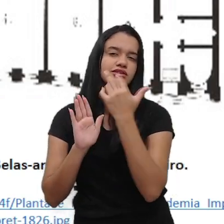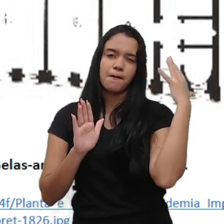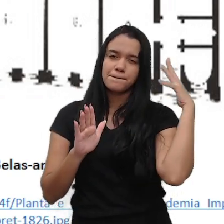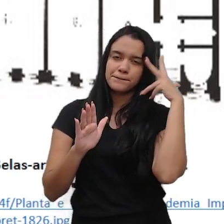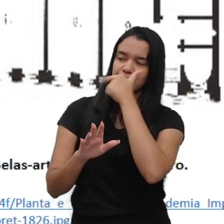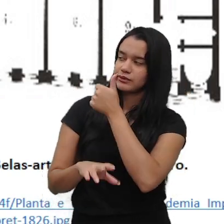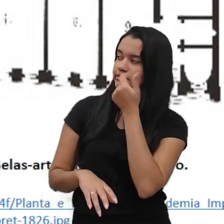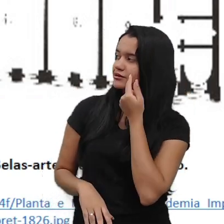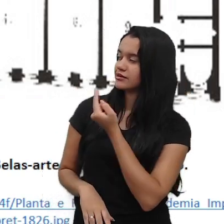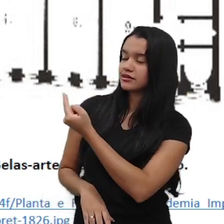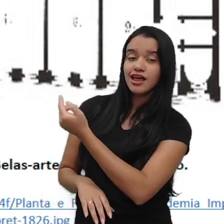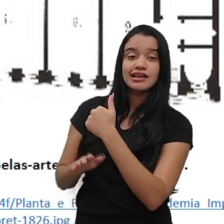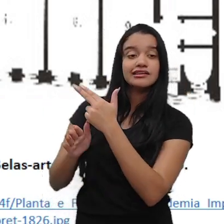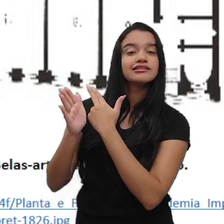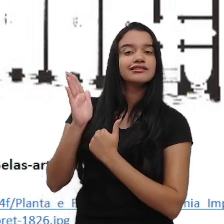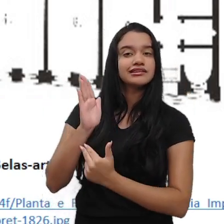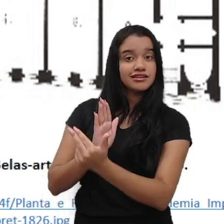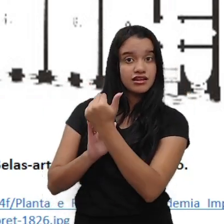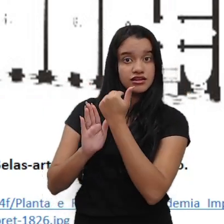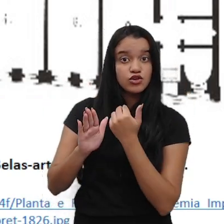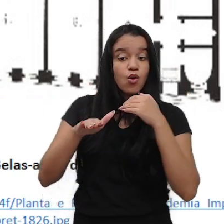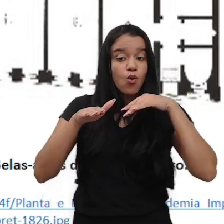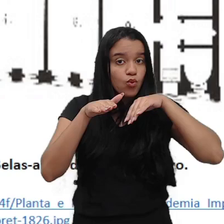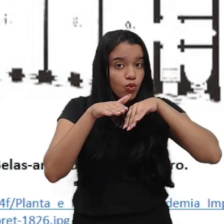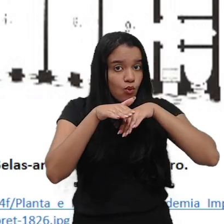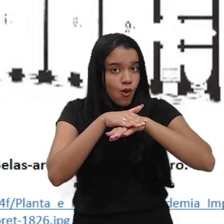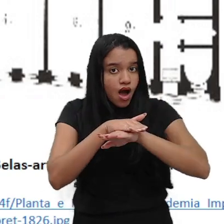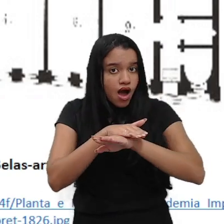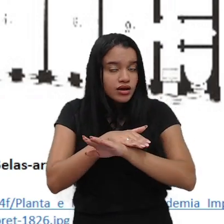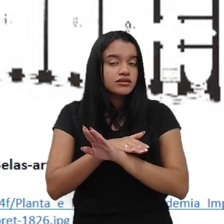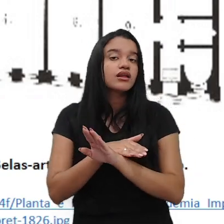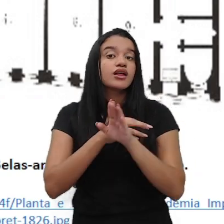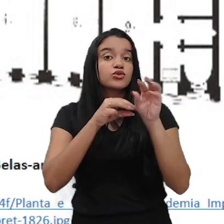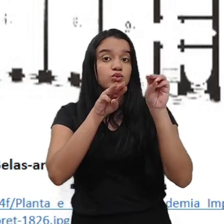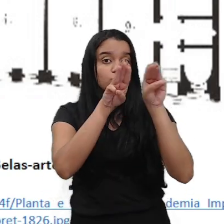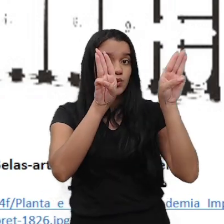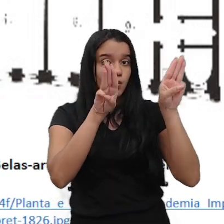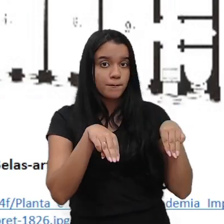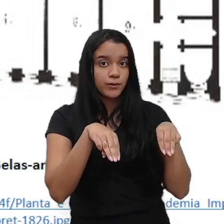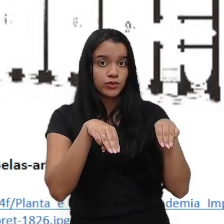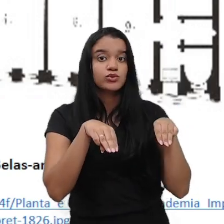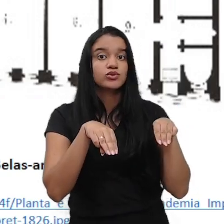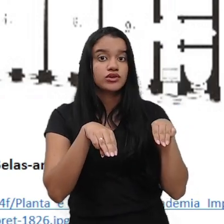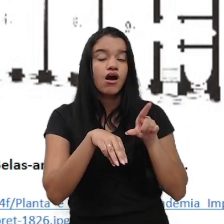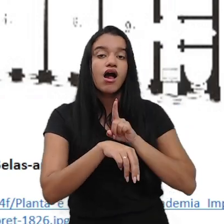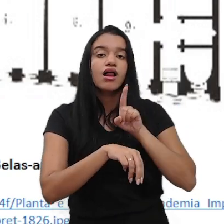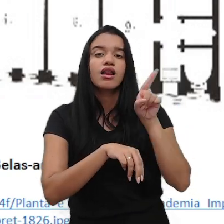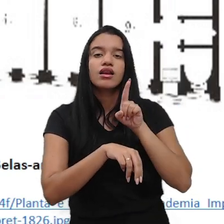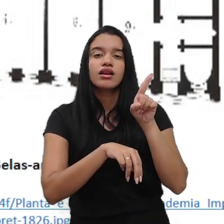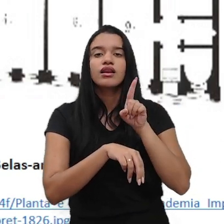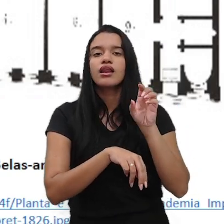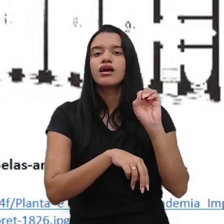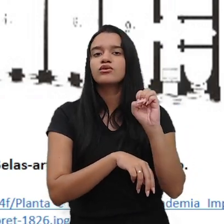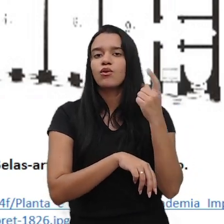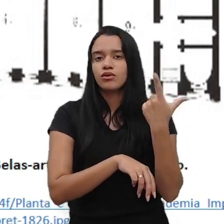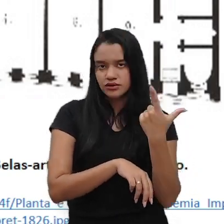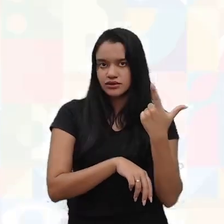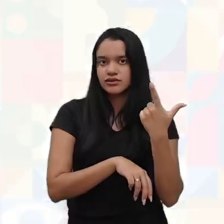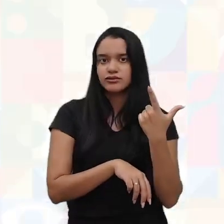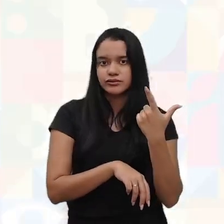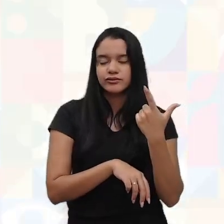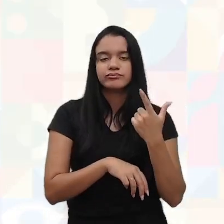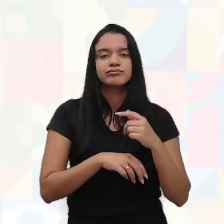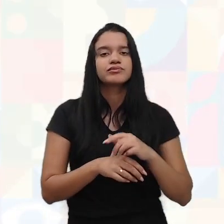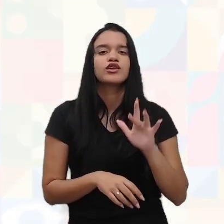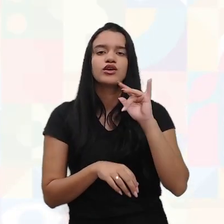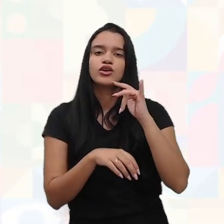esse desenho também ele está originalmente guardado no Museu da Inconfidência em Ouro Preto. Quem tiver a oportunidade, é belíssimo